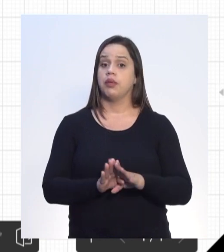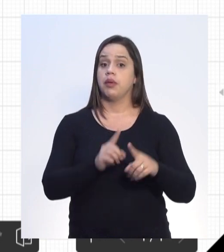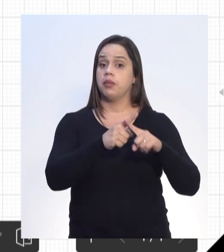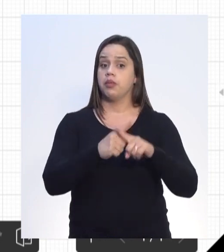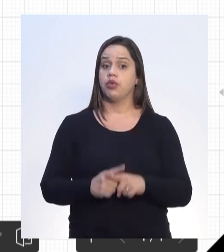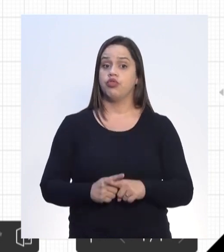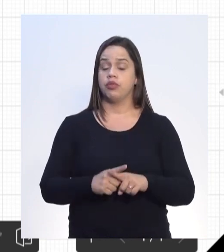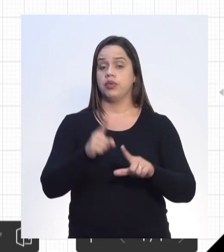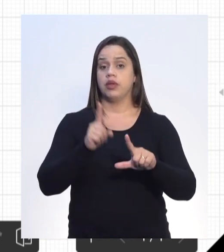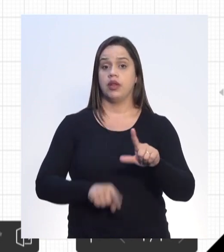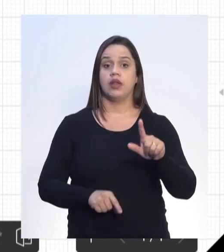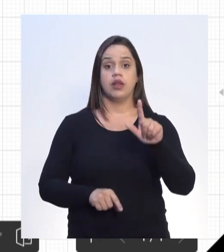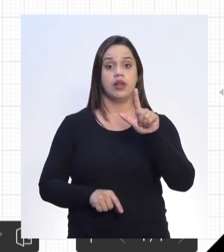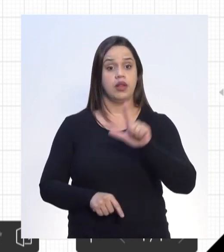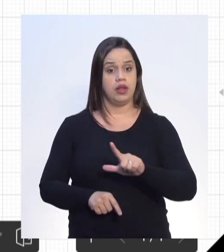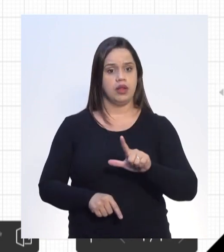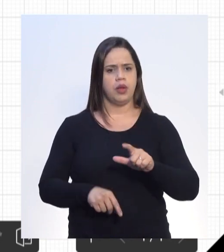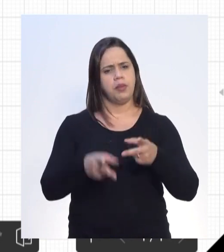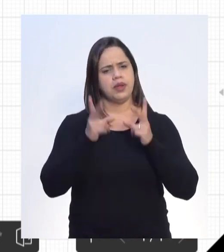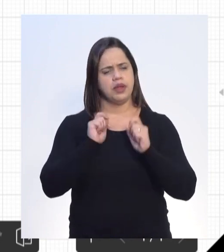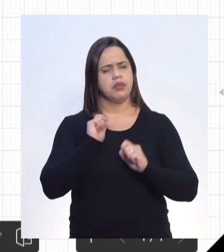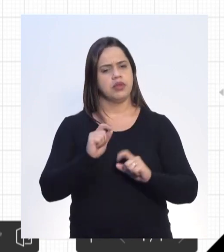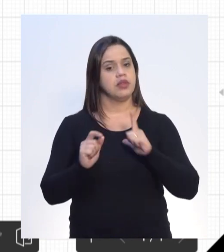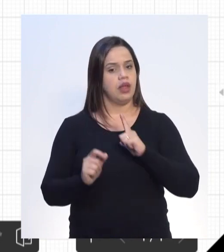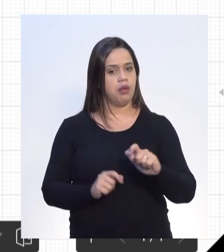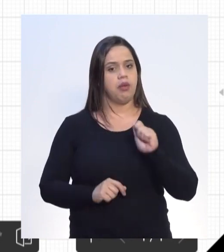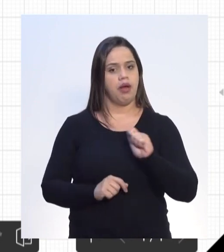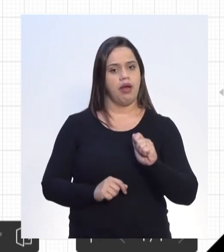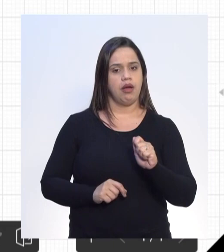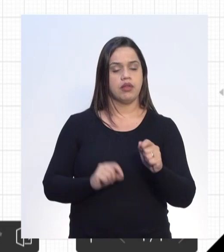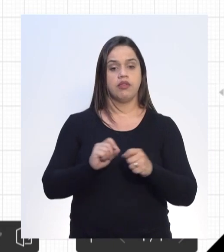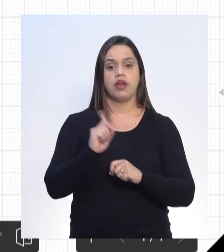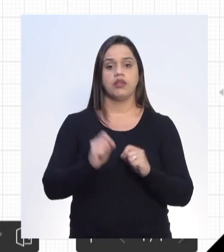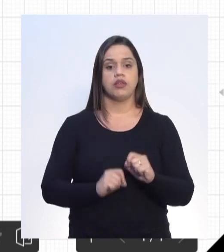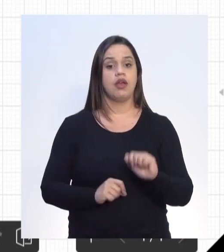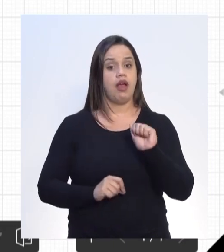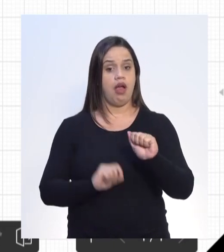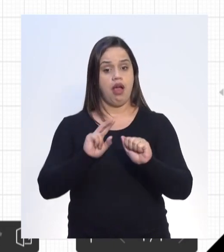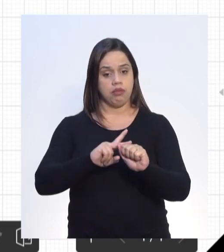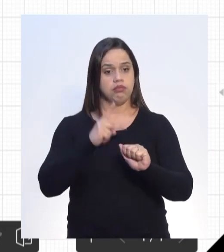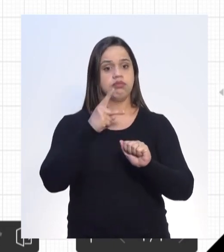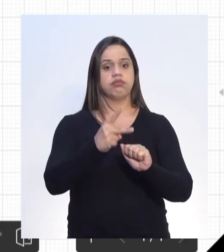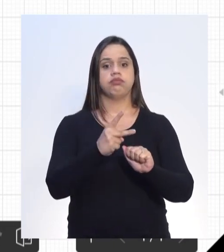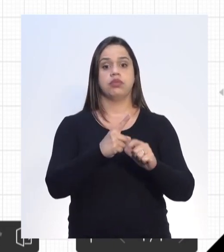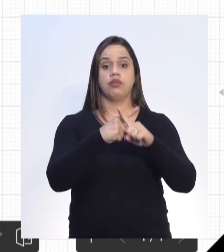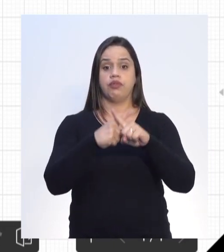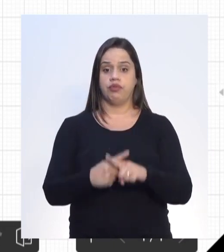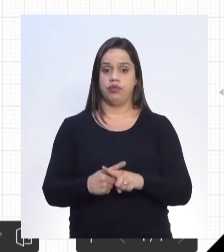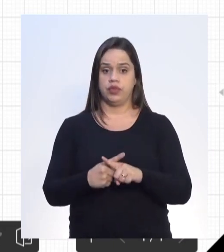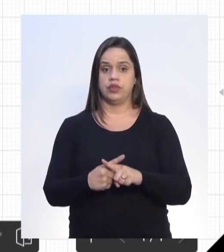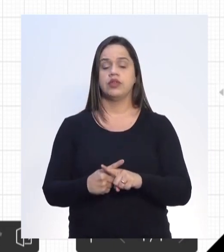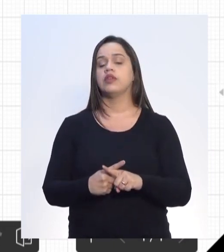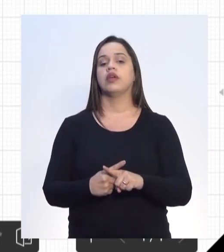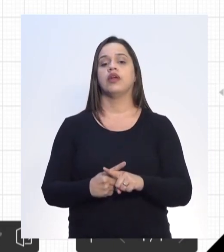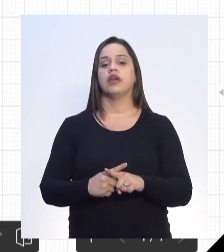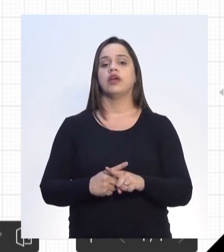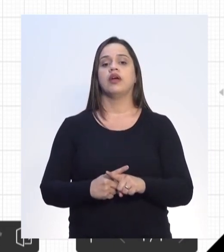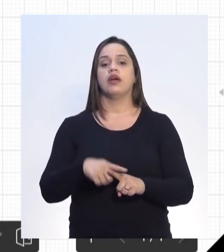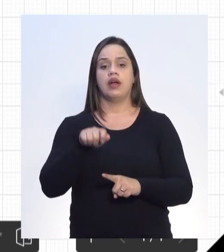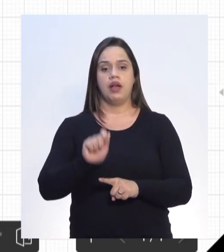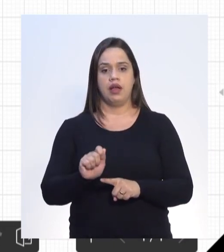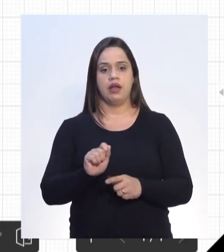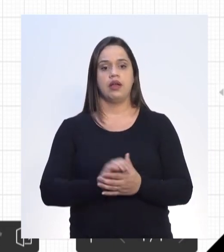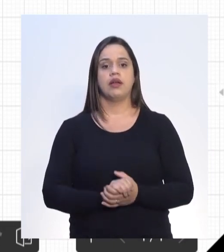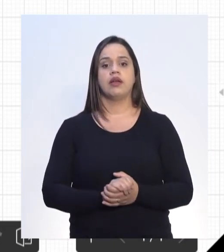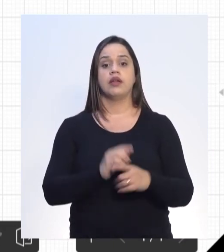literal. Ó. Então, perceba que você tem um a ali. Então, você pode fazer a elevado ao quadrado vezes o a, tudo bem? Que